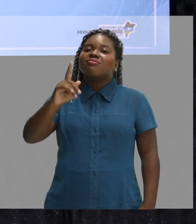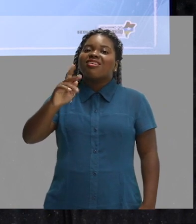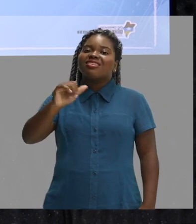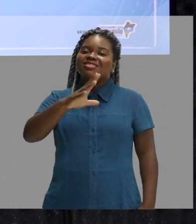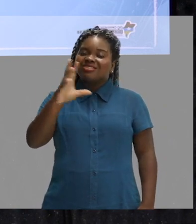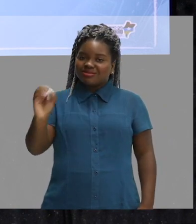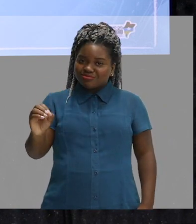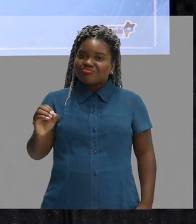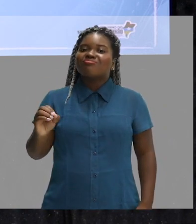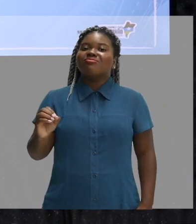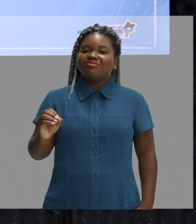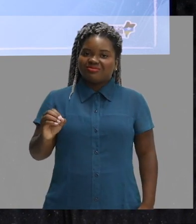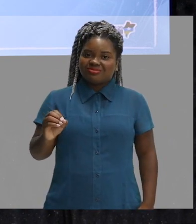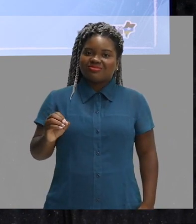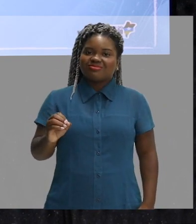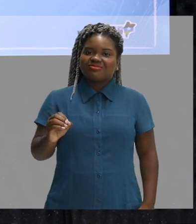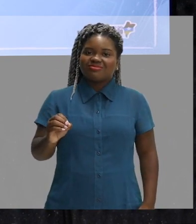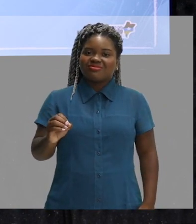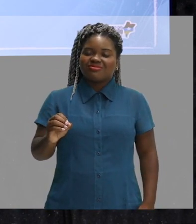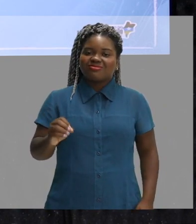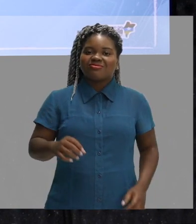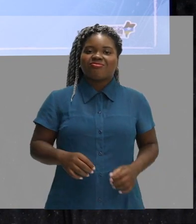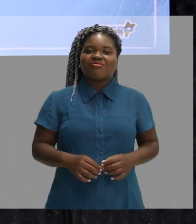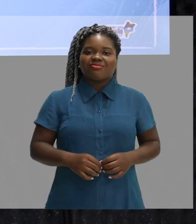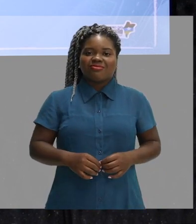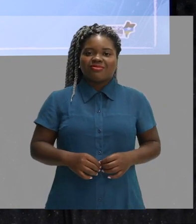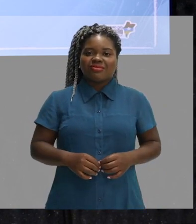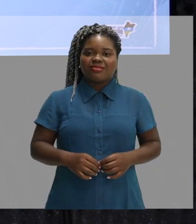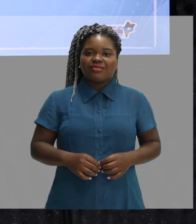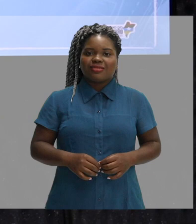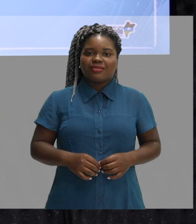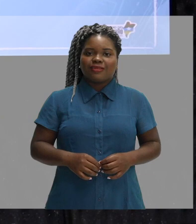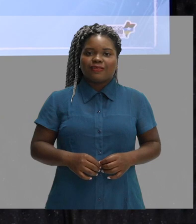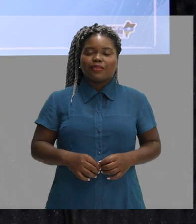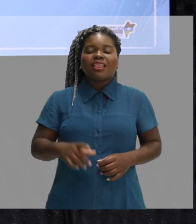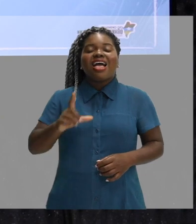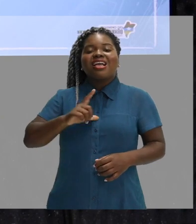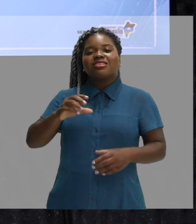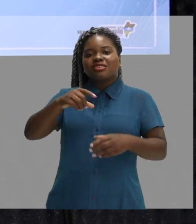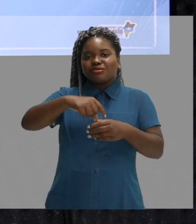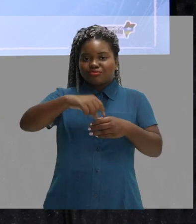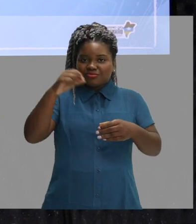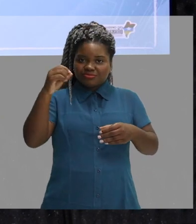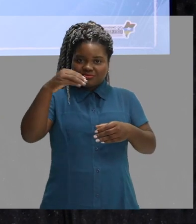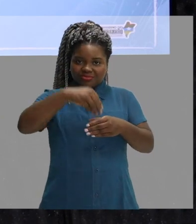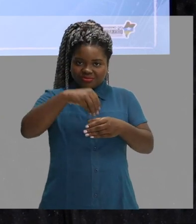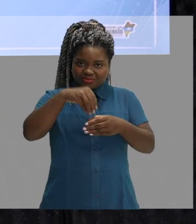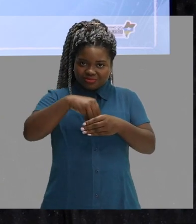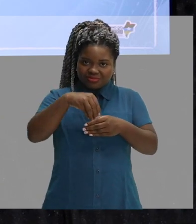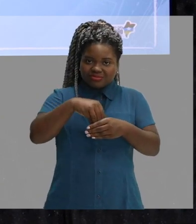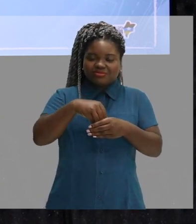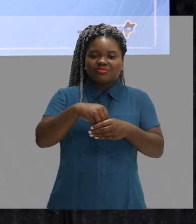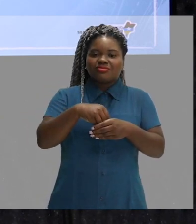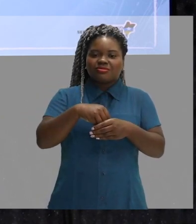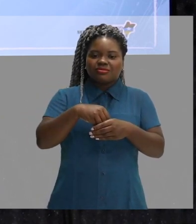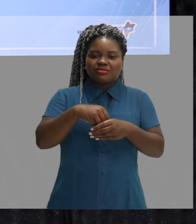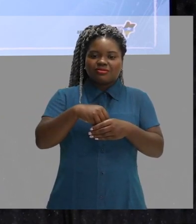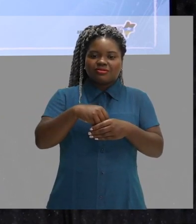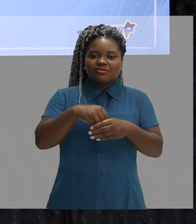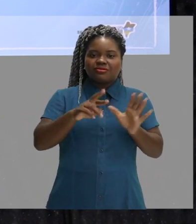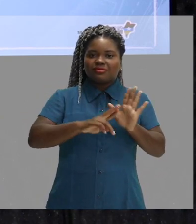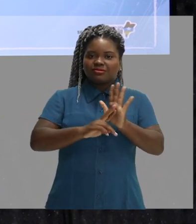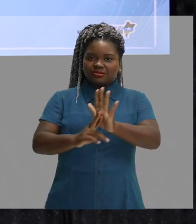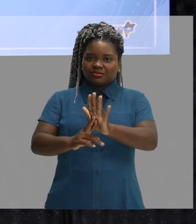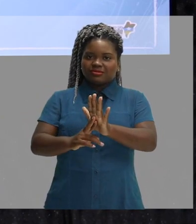nas decisões gera a democracia participativa. A eleição de representantes para decidir por nós gera